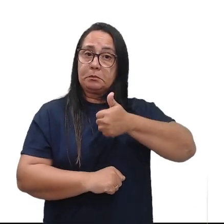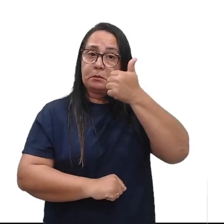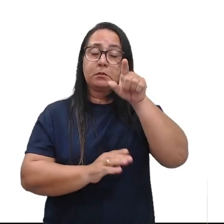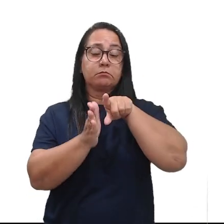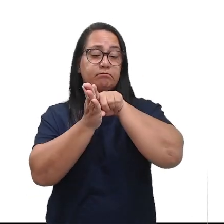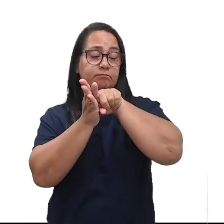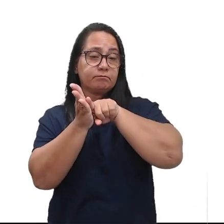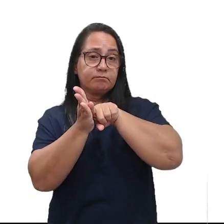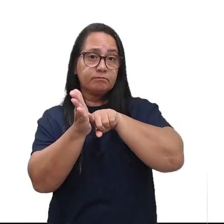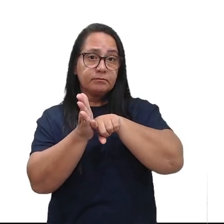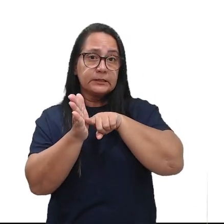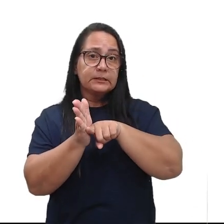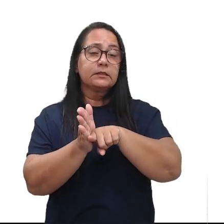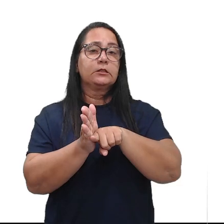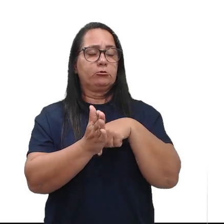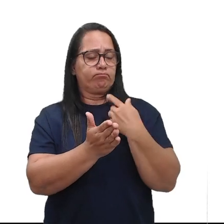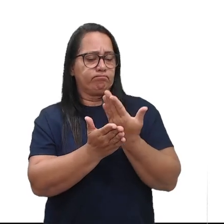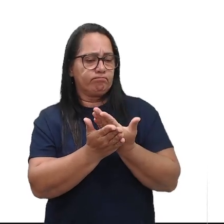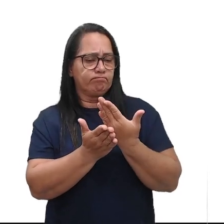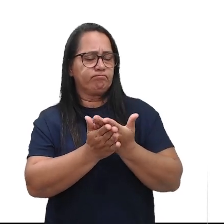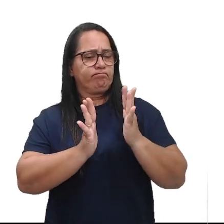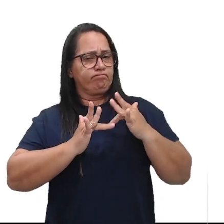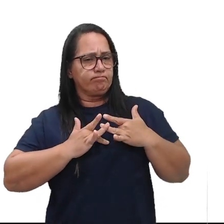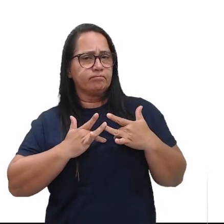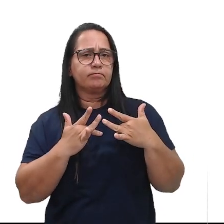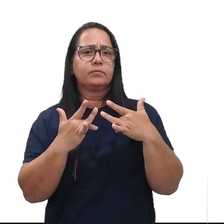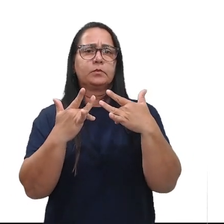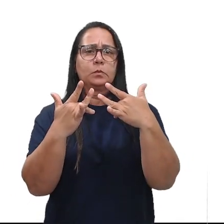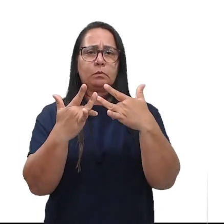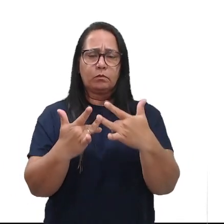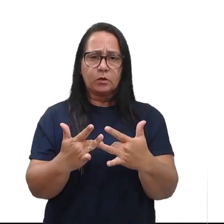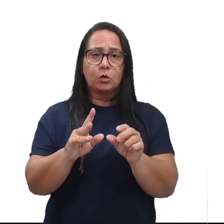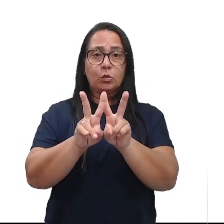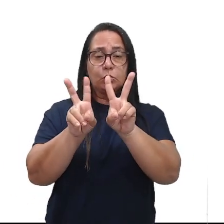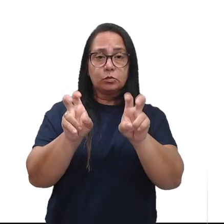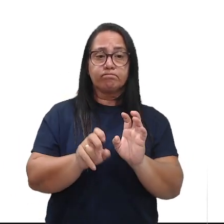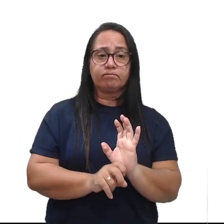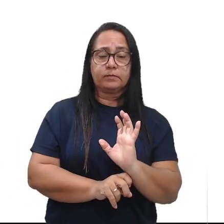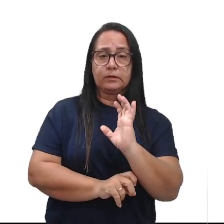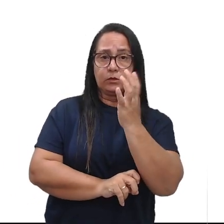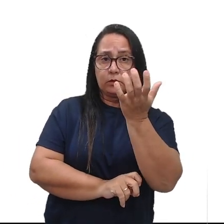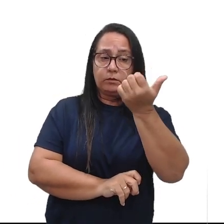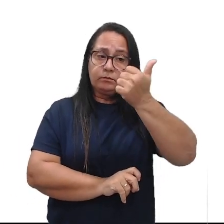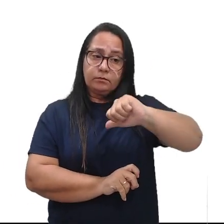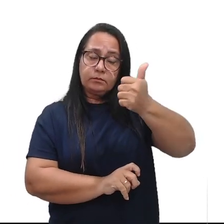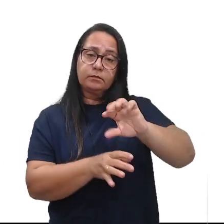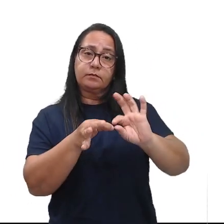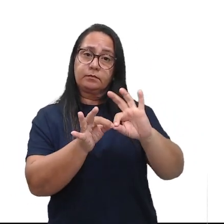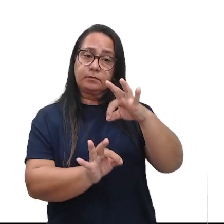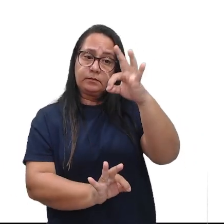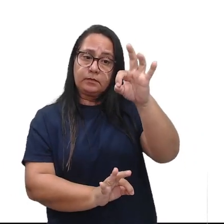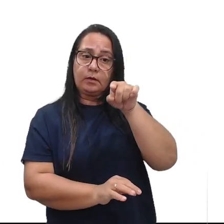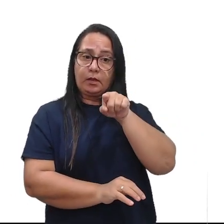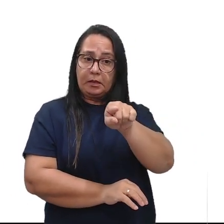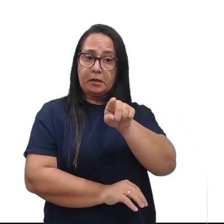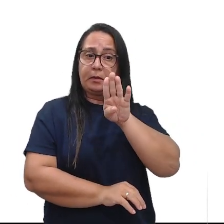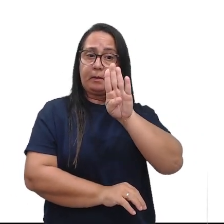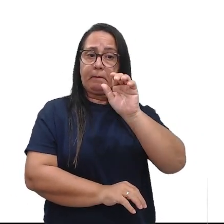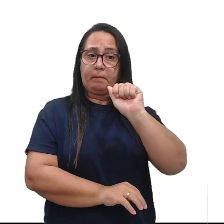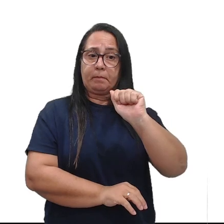estudiosos que se dedicou a estudar o fenômeno análise do discurso foi